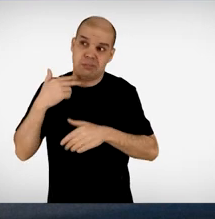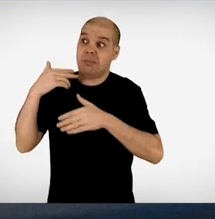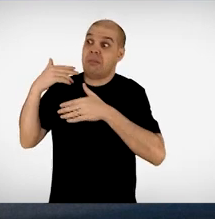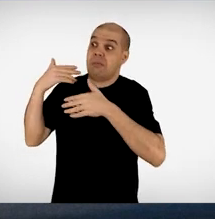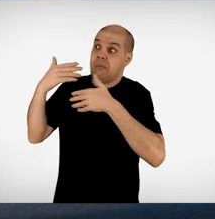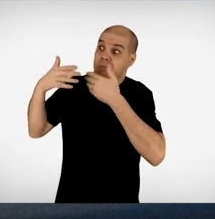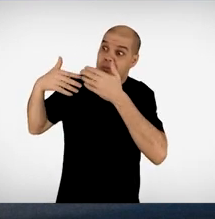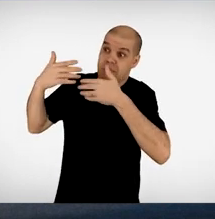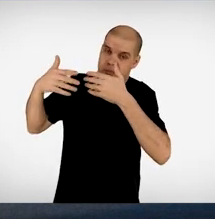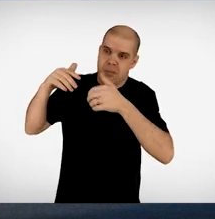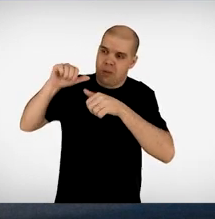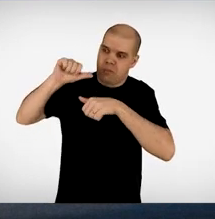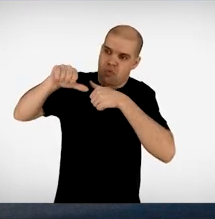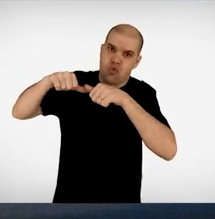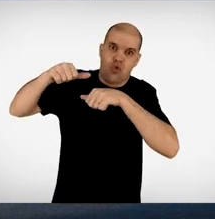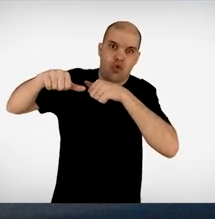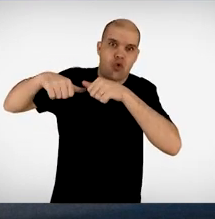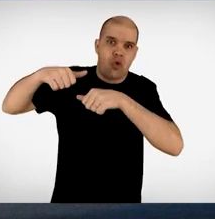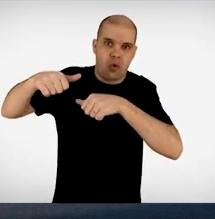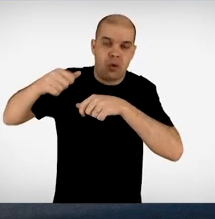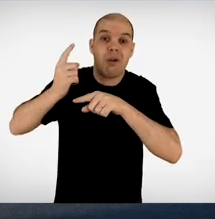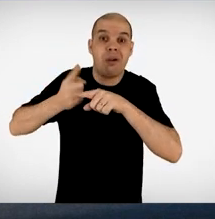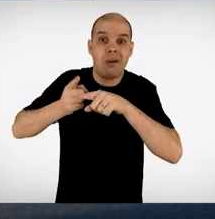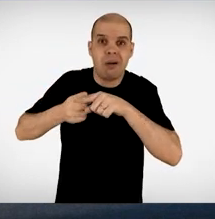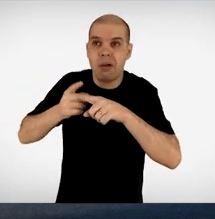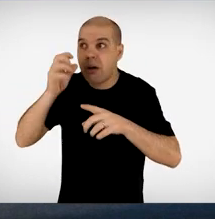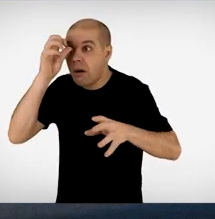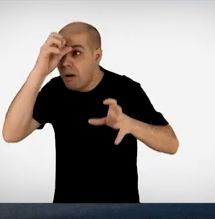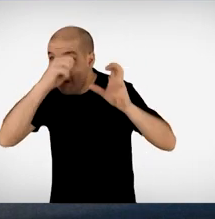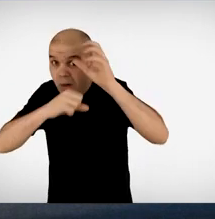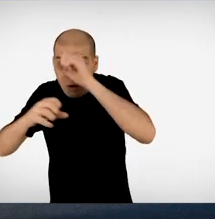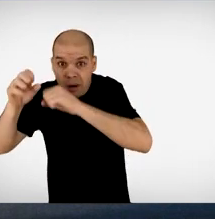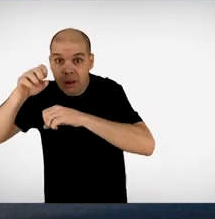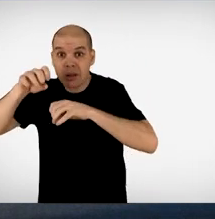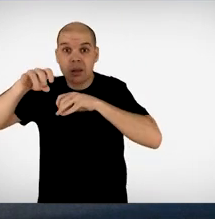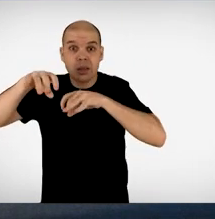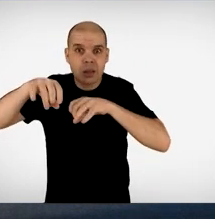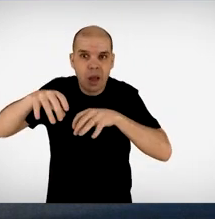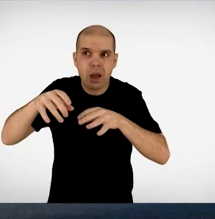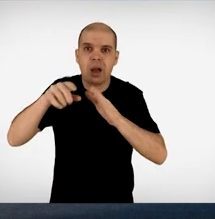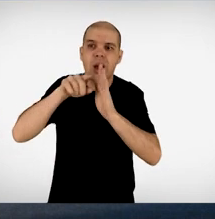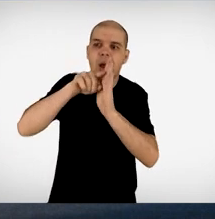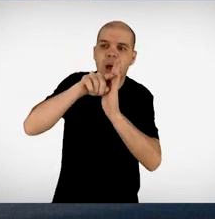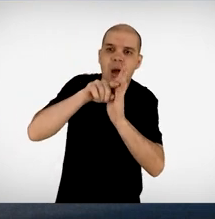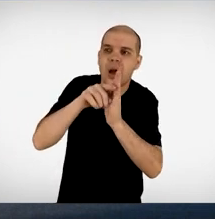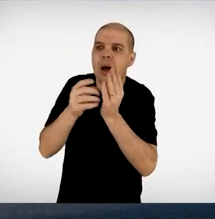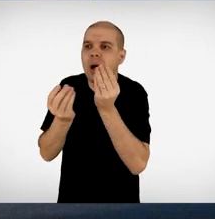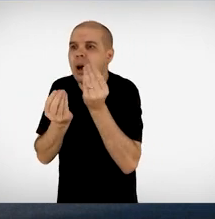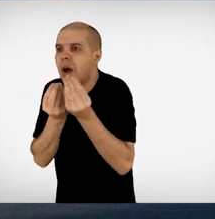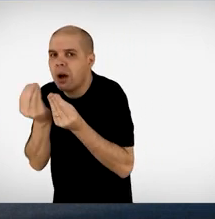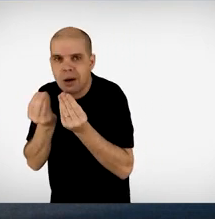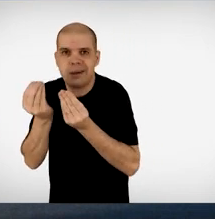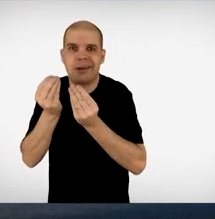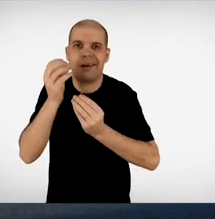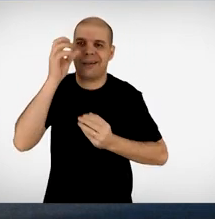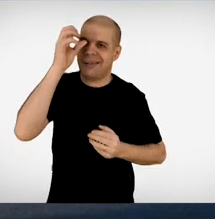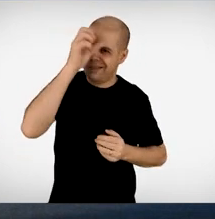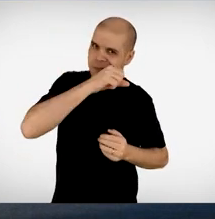teoria, e hoje em dia a gente entende que aquilo que eu sinto é uma parte importante para eu entender o que o paciente está me